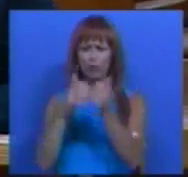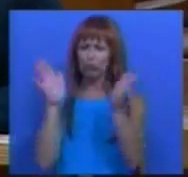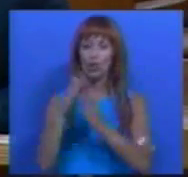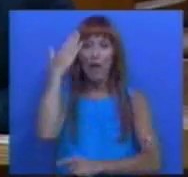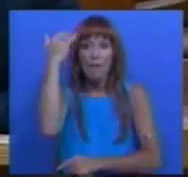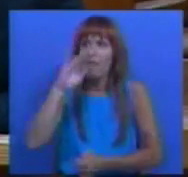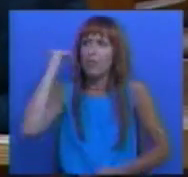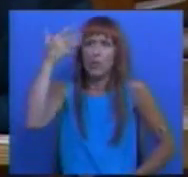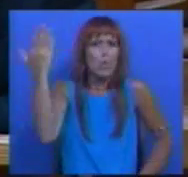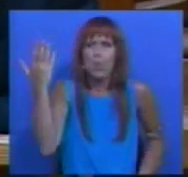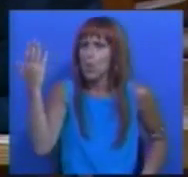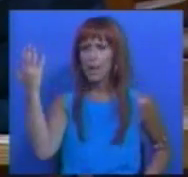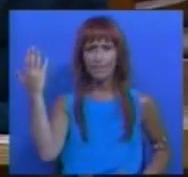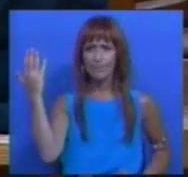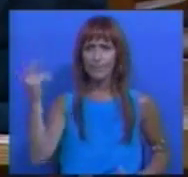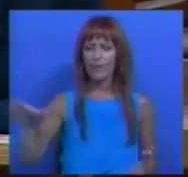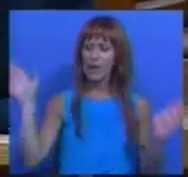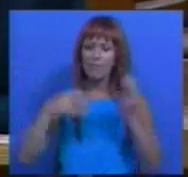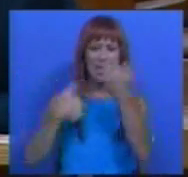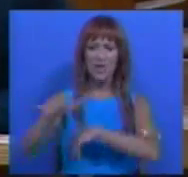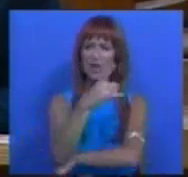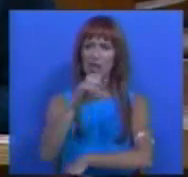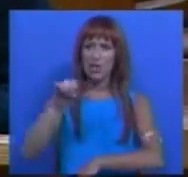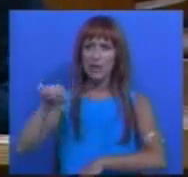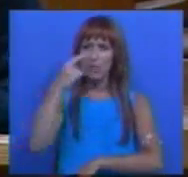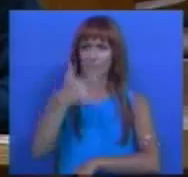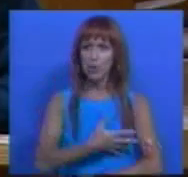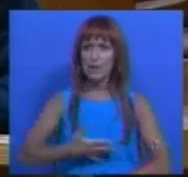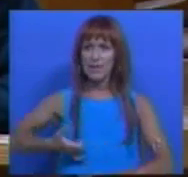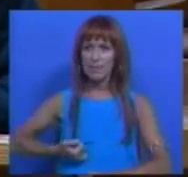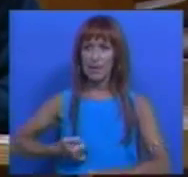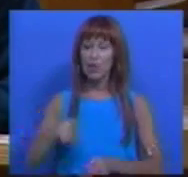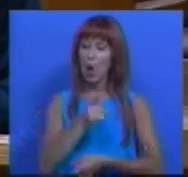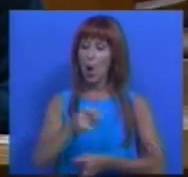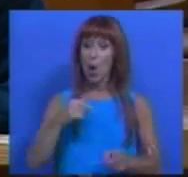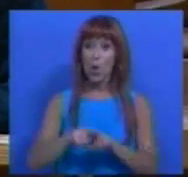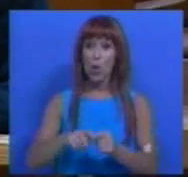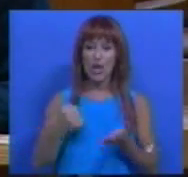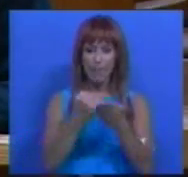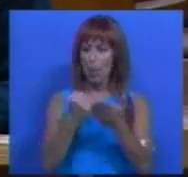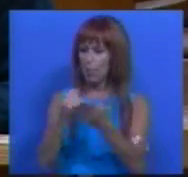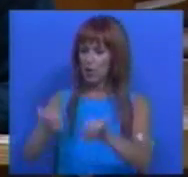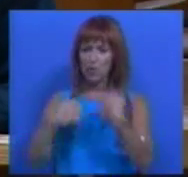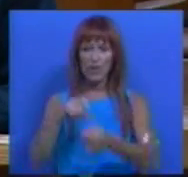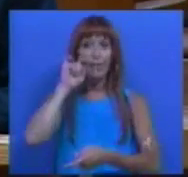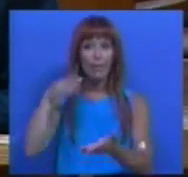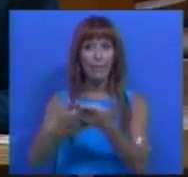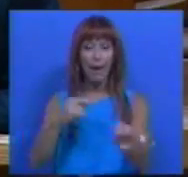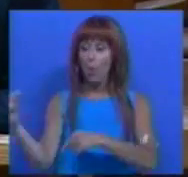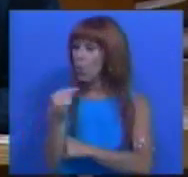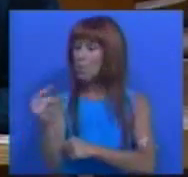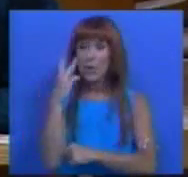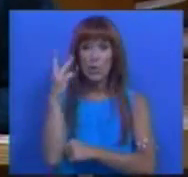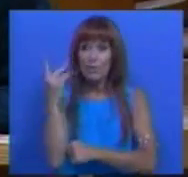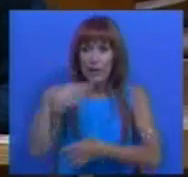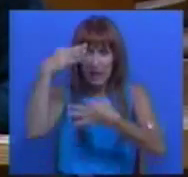as perspectivas de futuro. Os mais de 600 mil desempregados, aqueles a quem só os apoios sociais garantem um mínimo